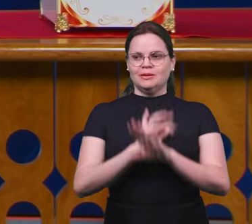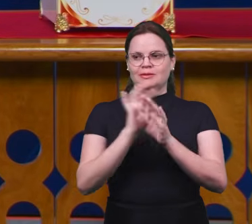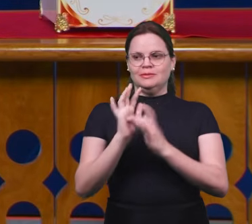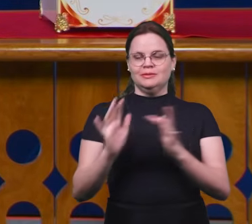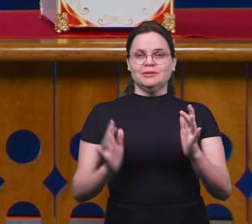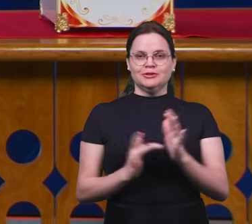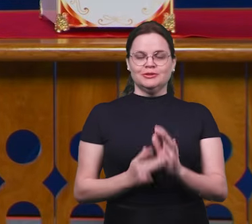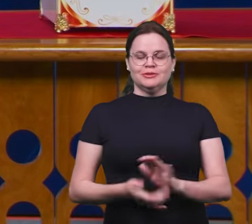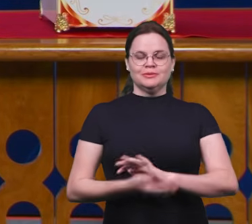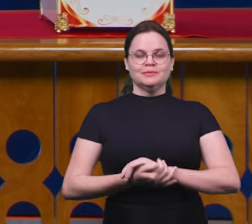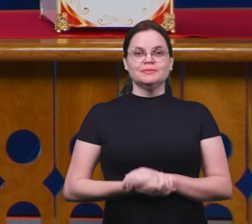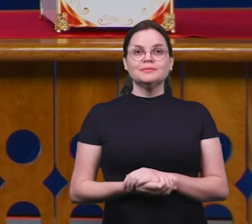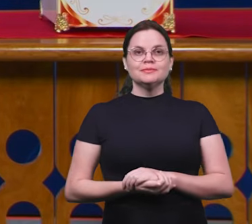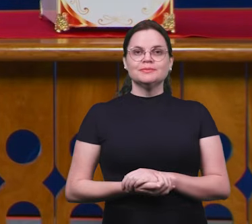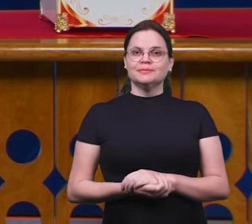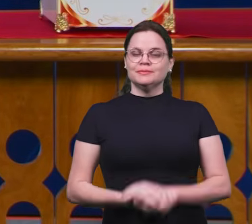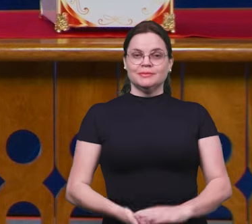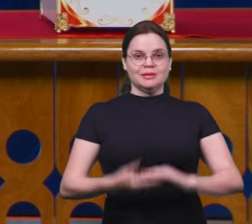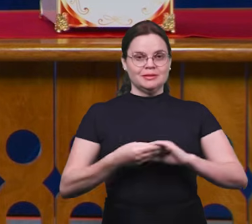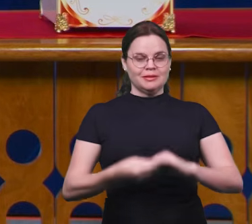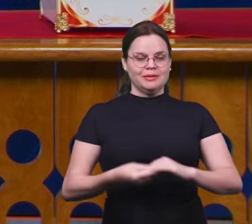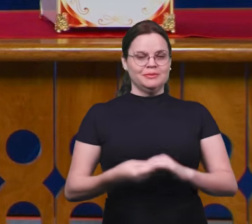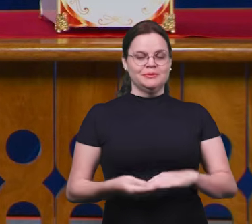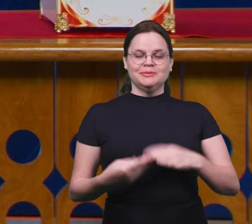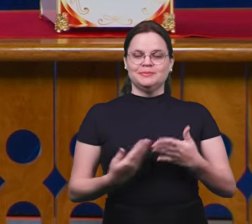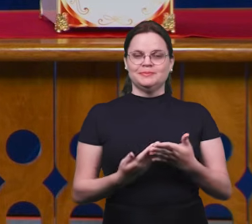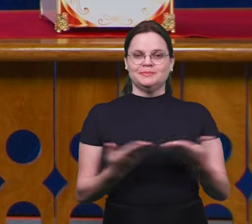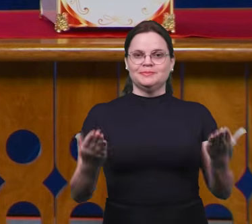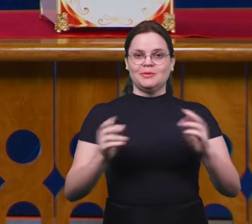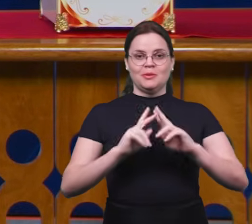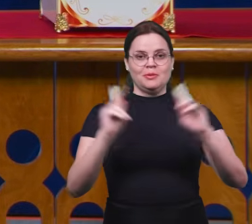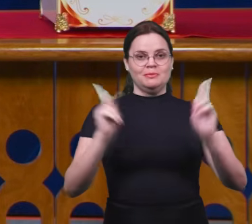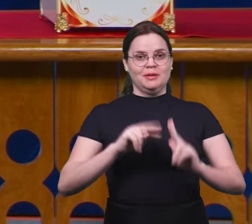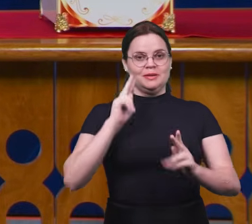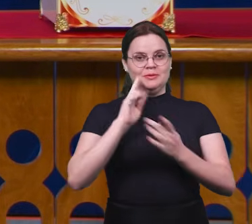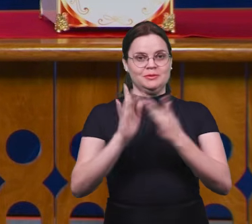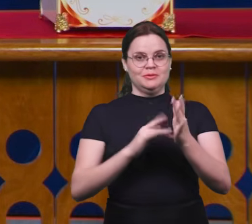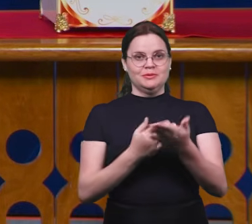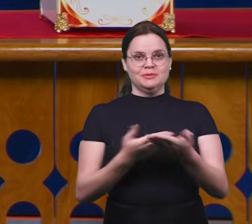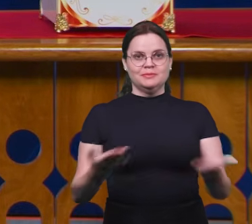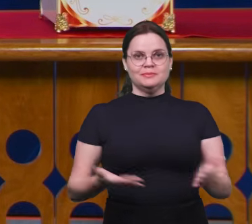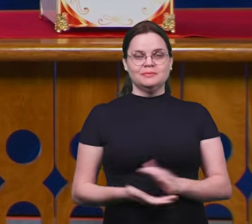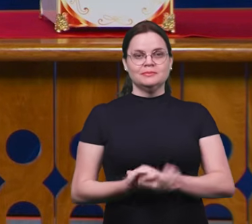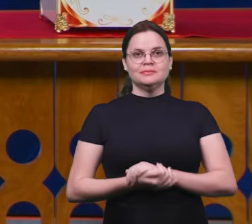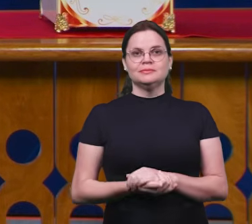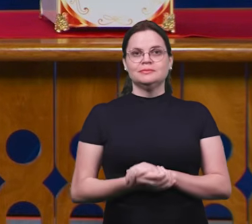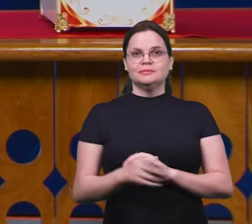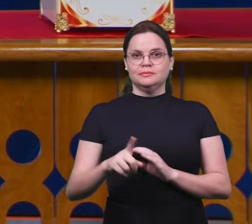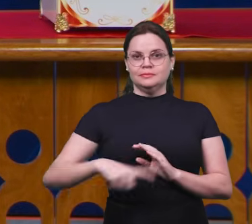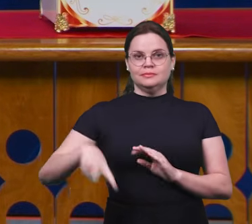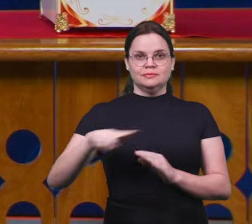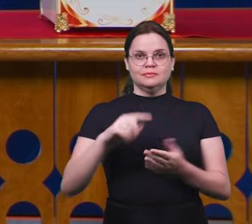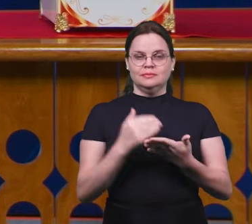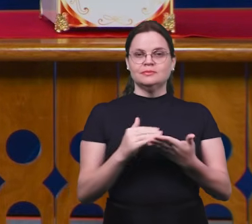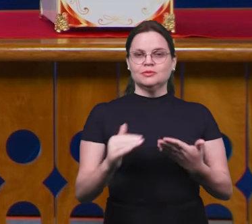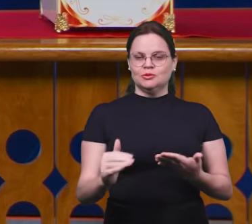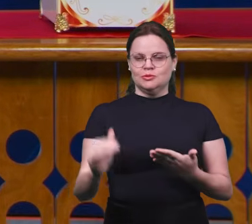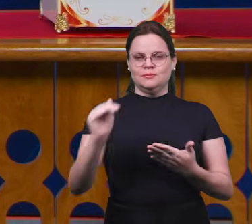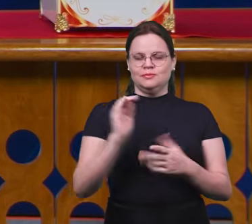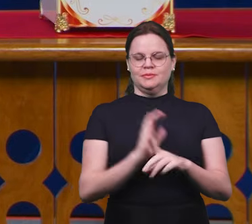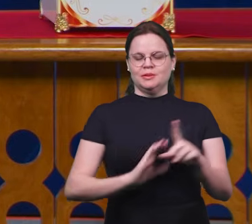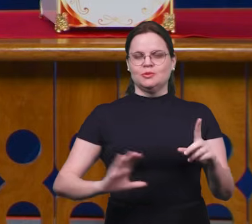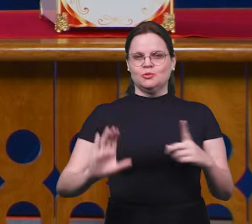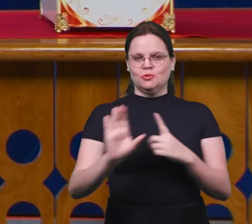Glória a Jesus. Eu saúdo a todos com a paz do Senhor Jesus. Nós vamos dar